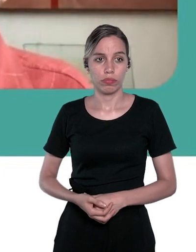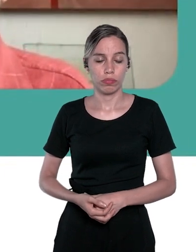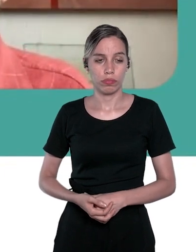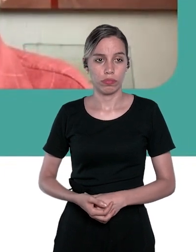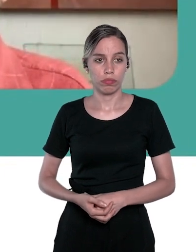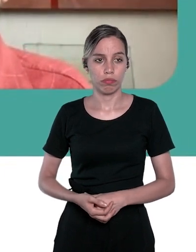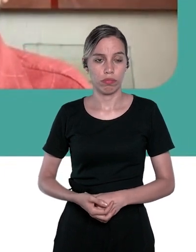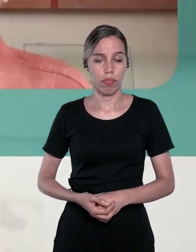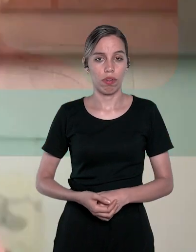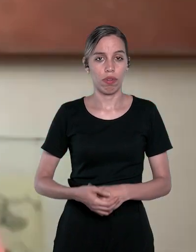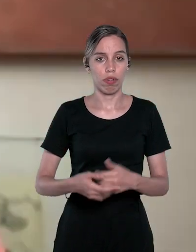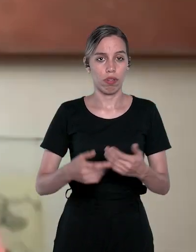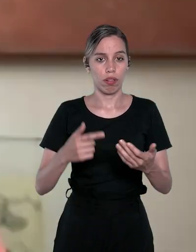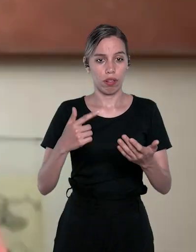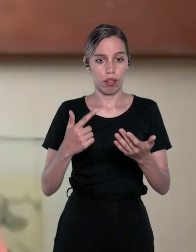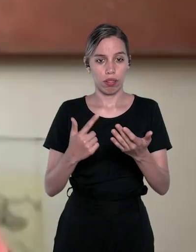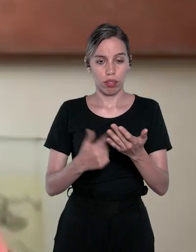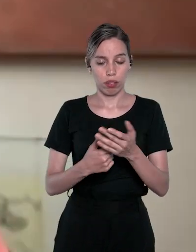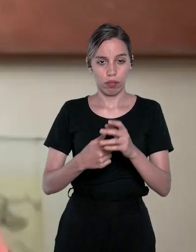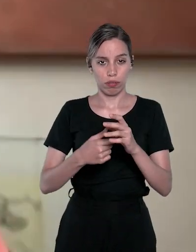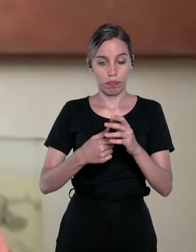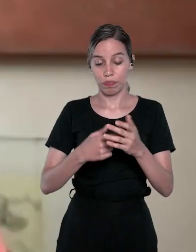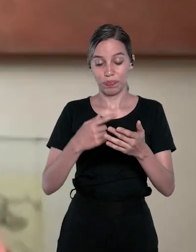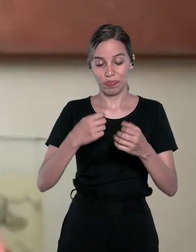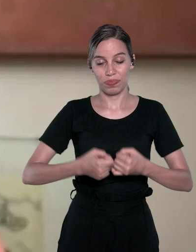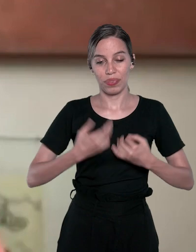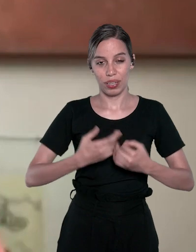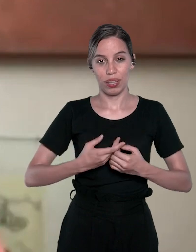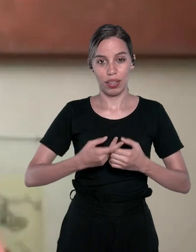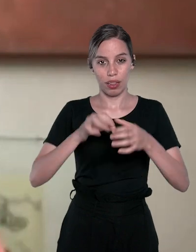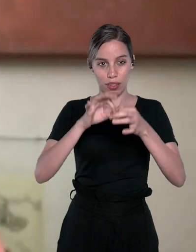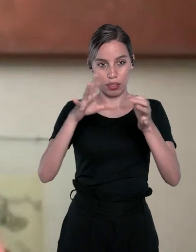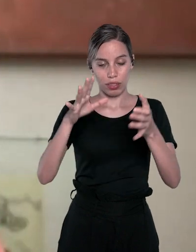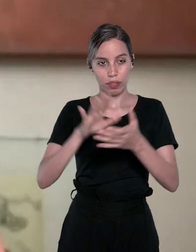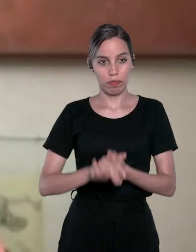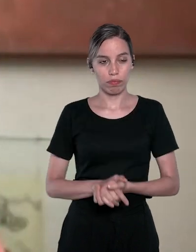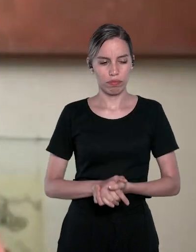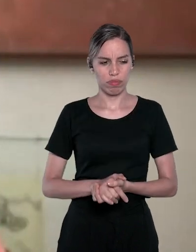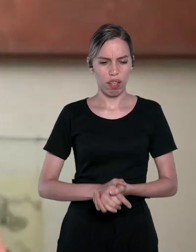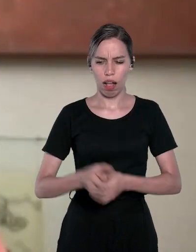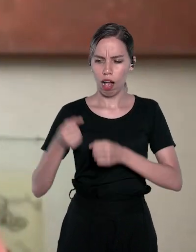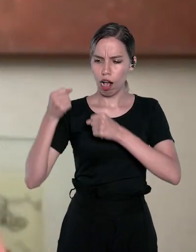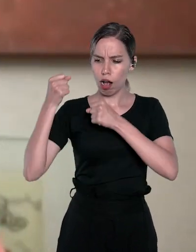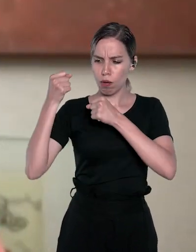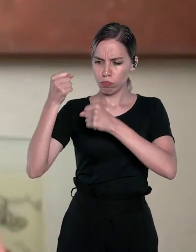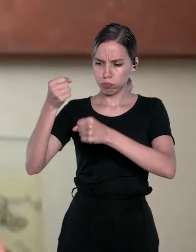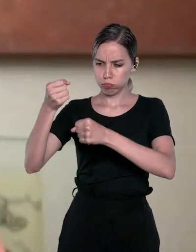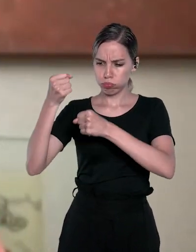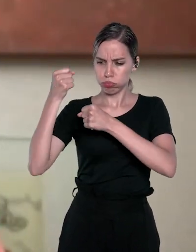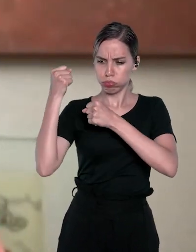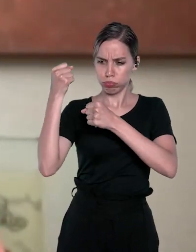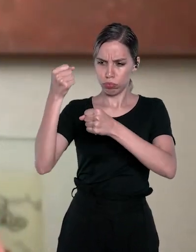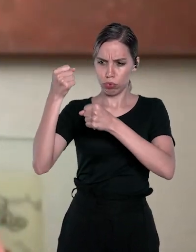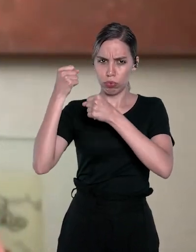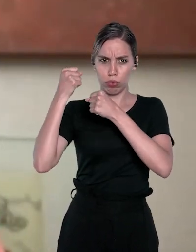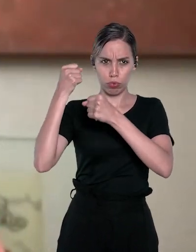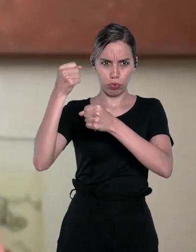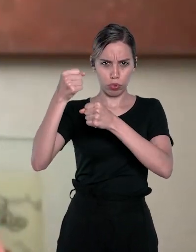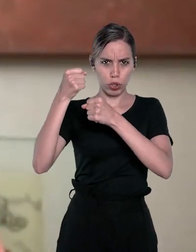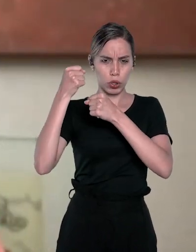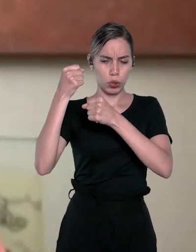Chama-se Libertários. A fanfarra do século dobra a esquina austral